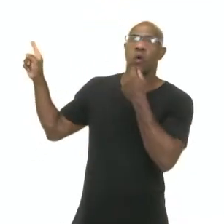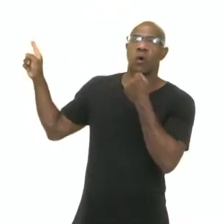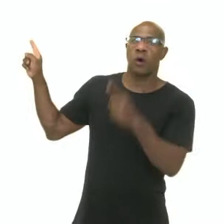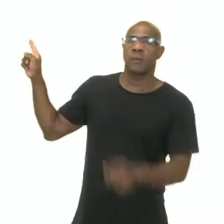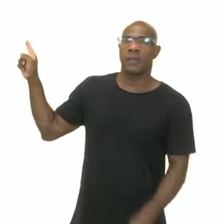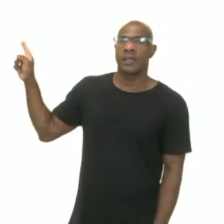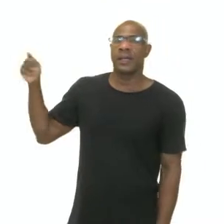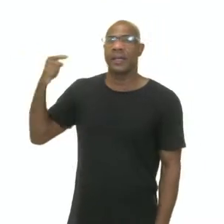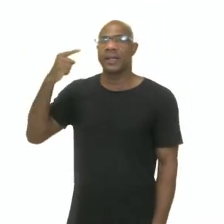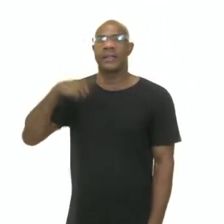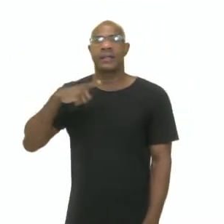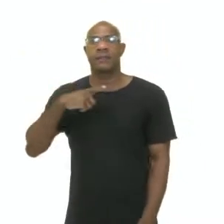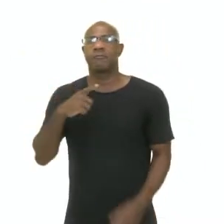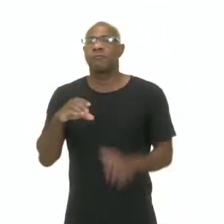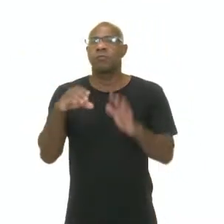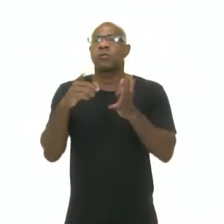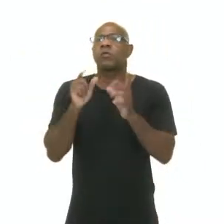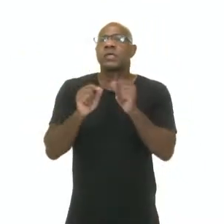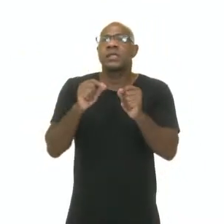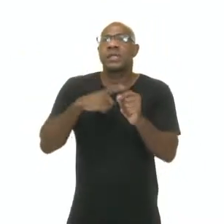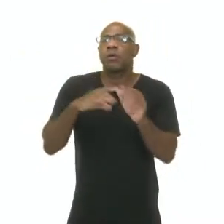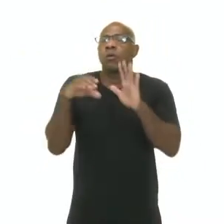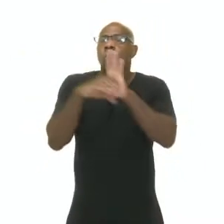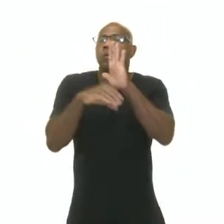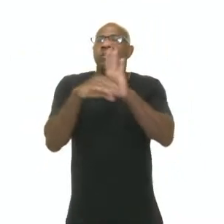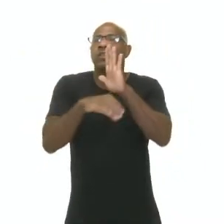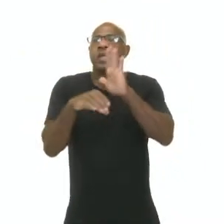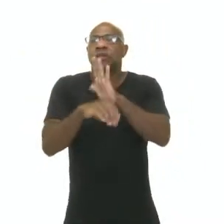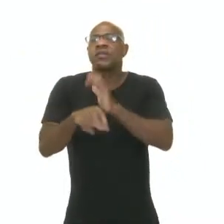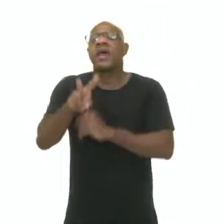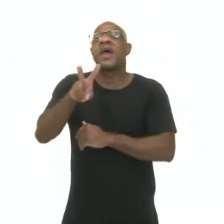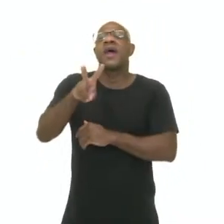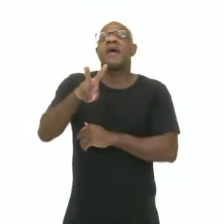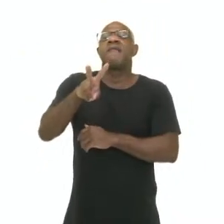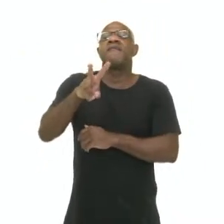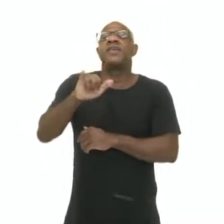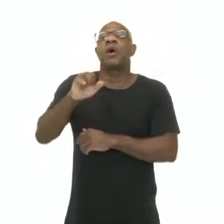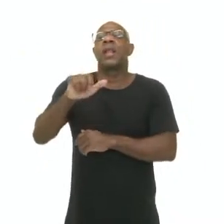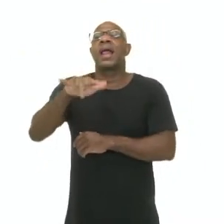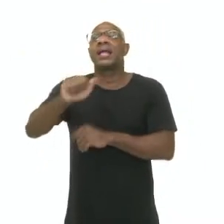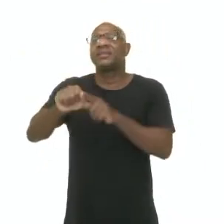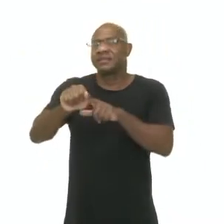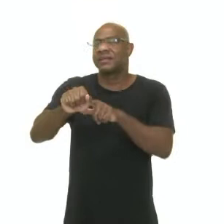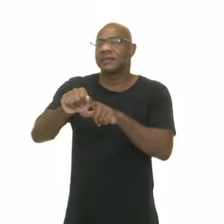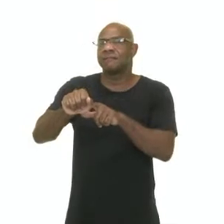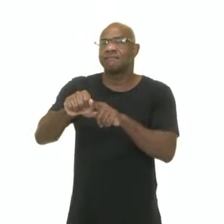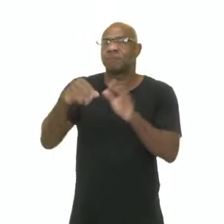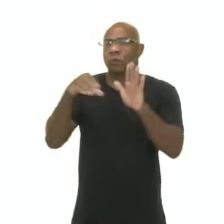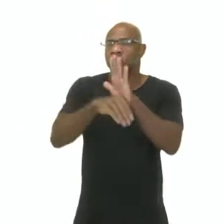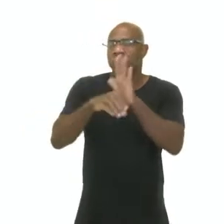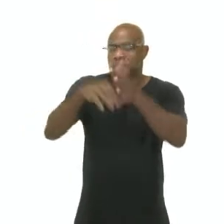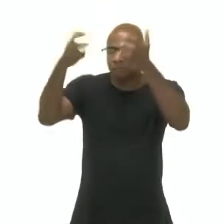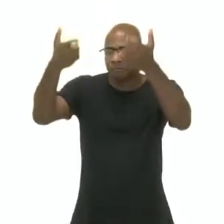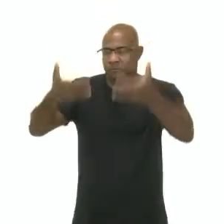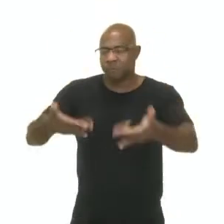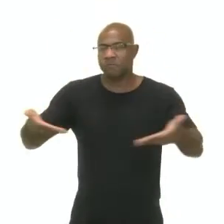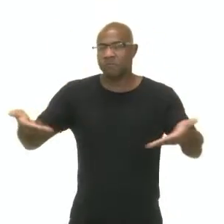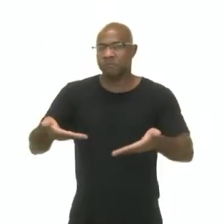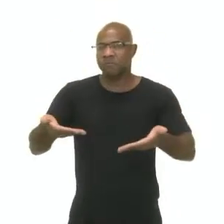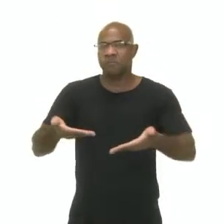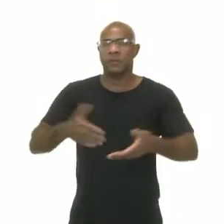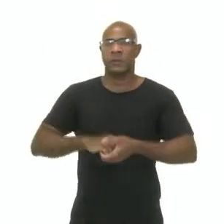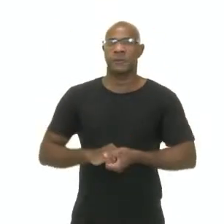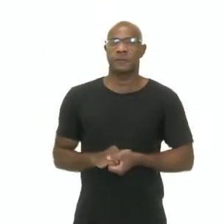de violência simbólica. Esse conceito é um conceito muito importante para a nossa compreensão das diversas